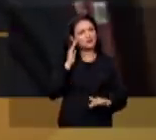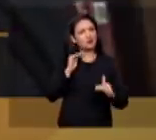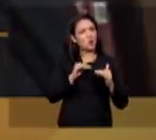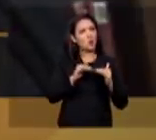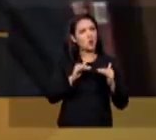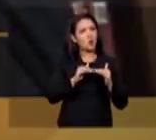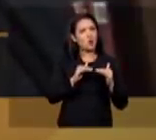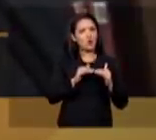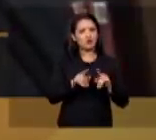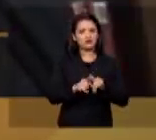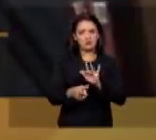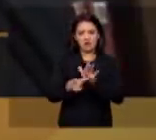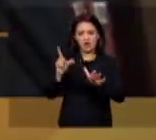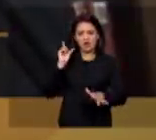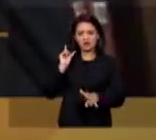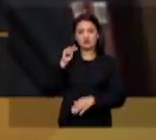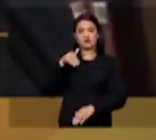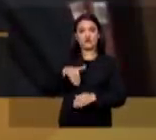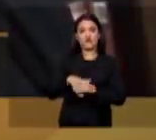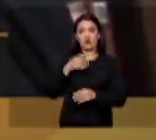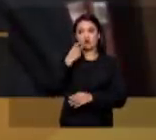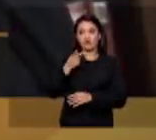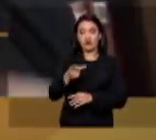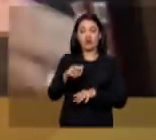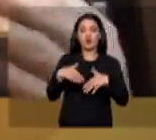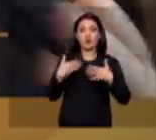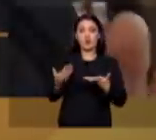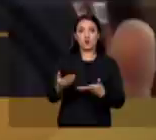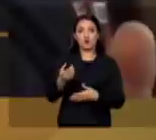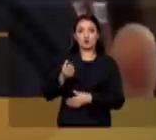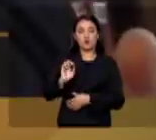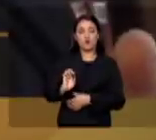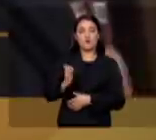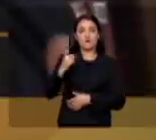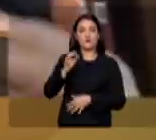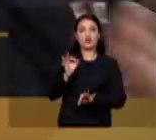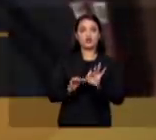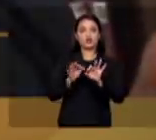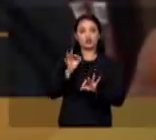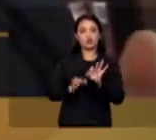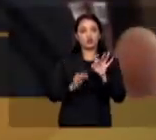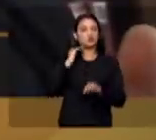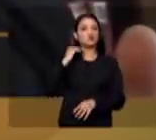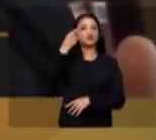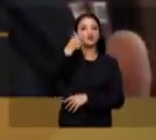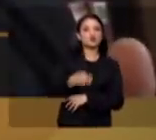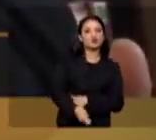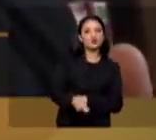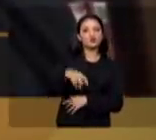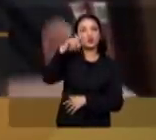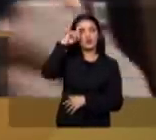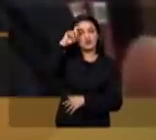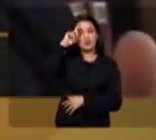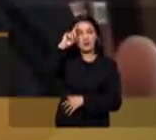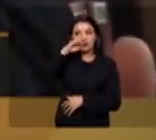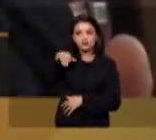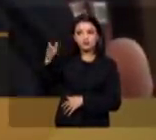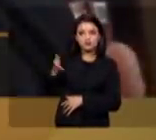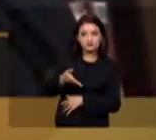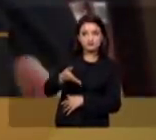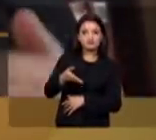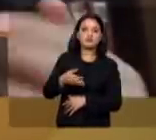sobre a suspeição do ex-juiz Sérgio Moro. O que eu queria ponderar ao egrégio plenário é o seguinte, que